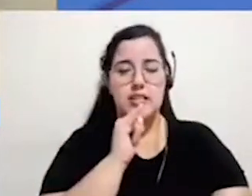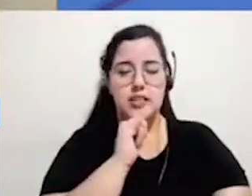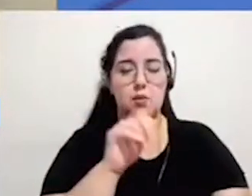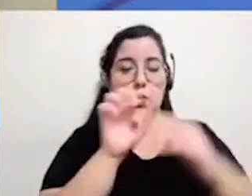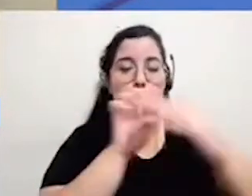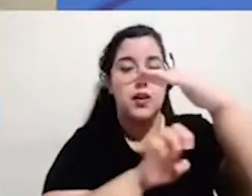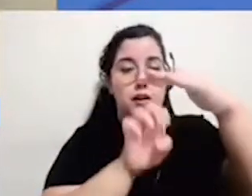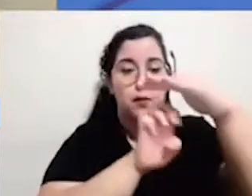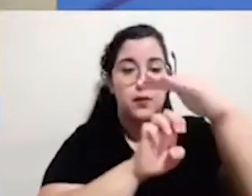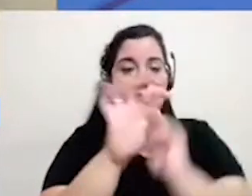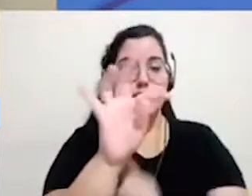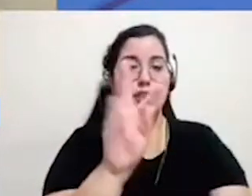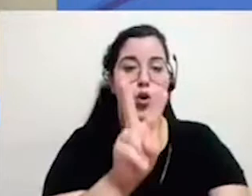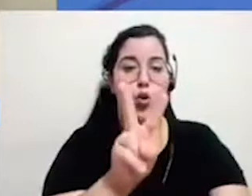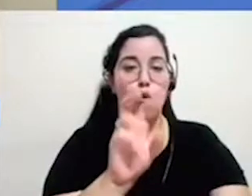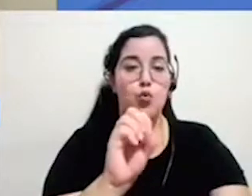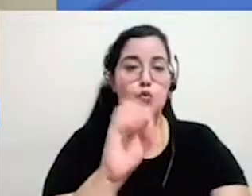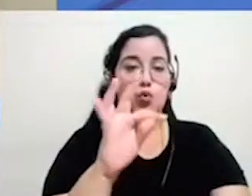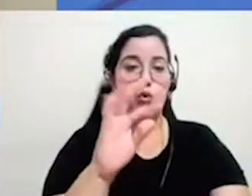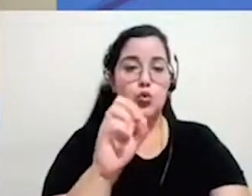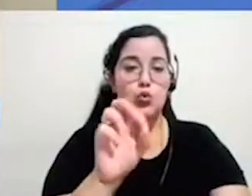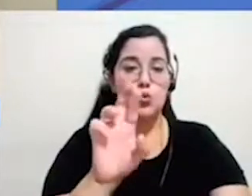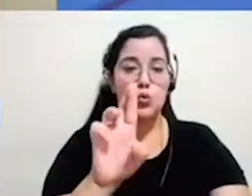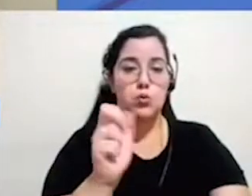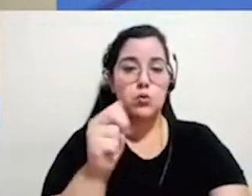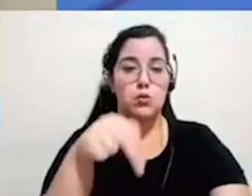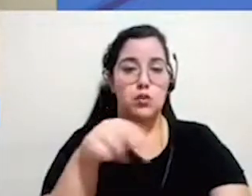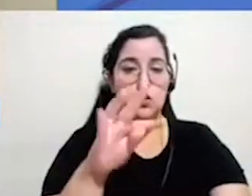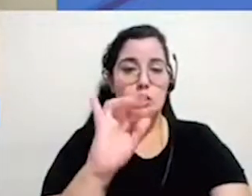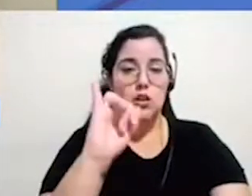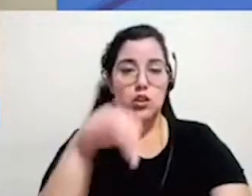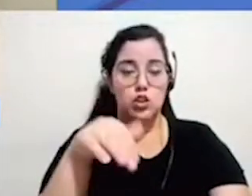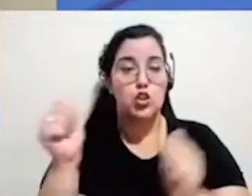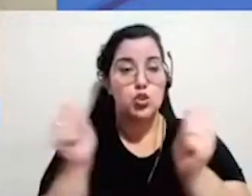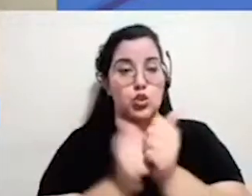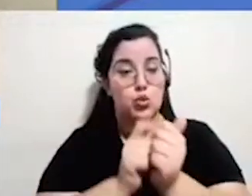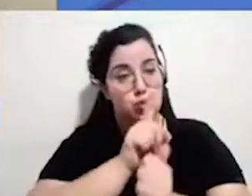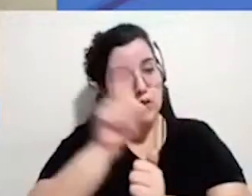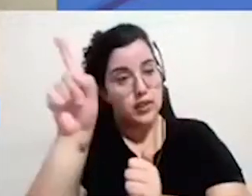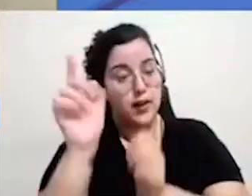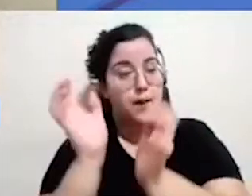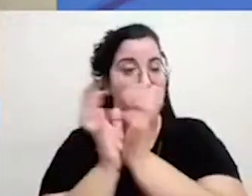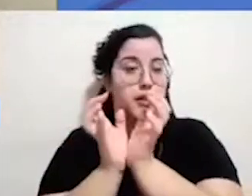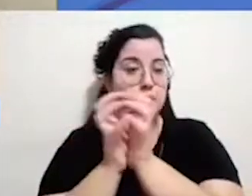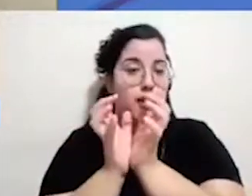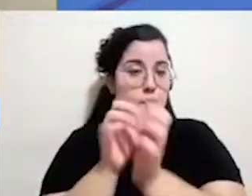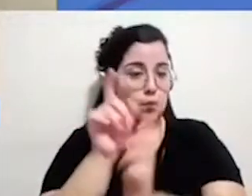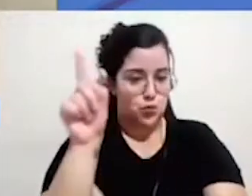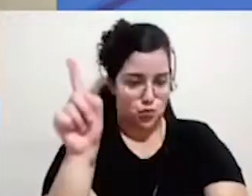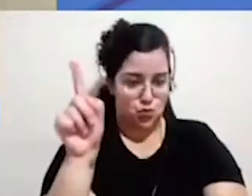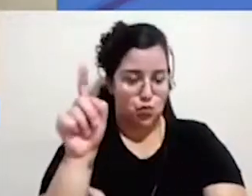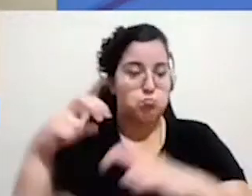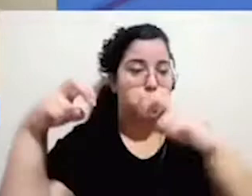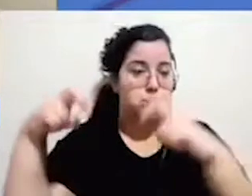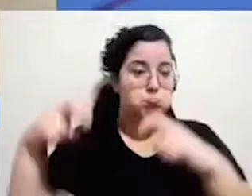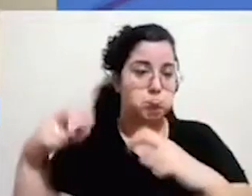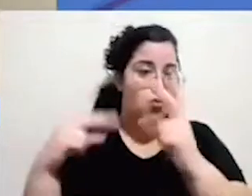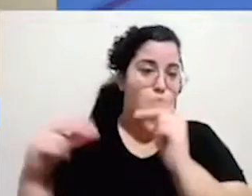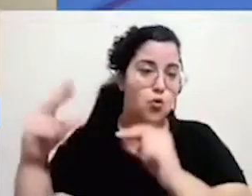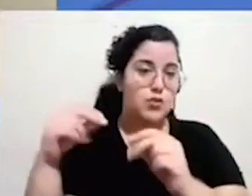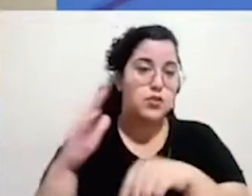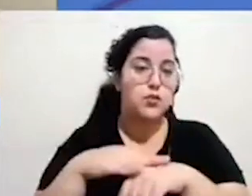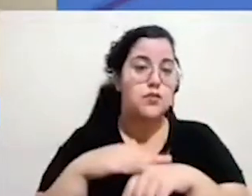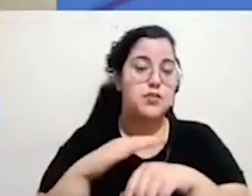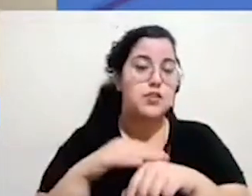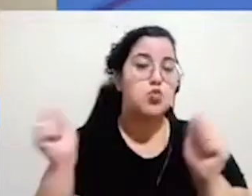Votorantim, que, junto com a Secretaria Estadual de Pernambuco, sentaram e juntas estão